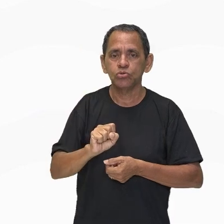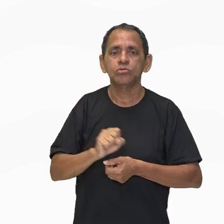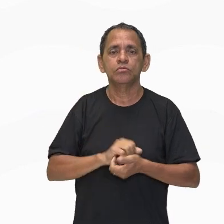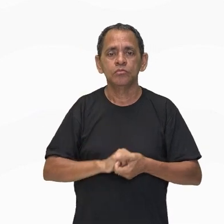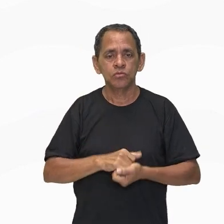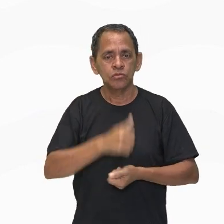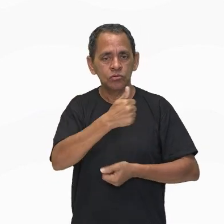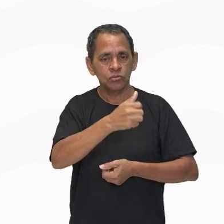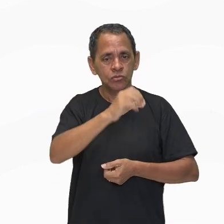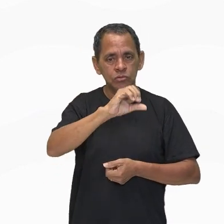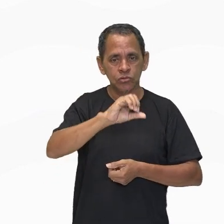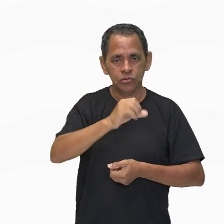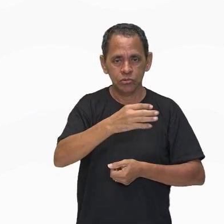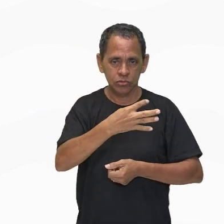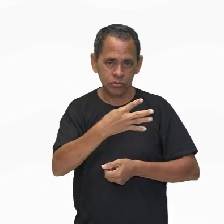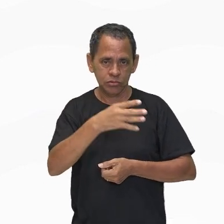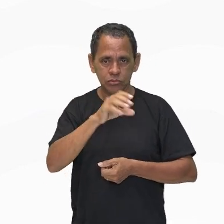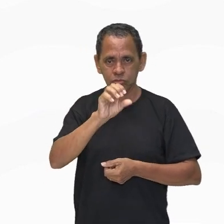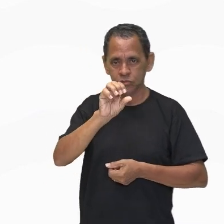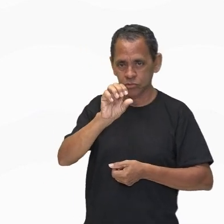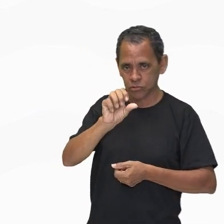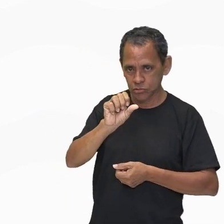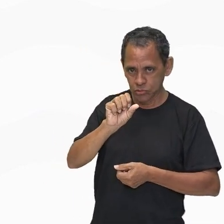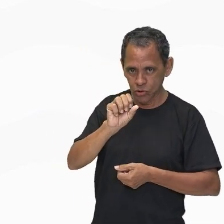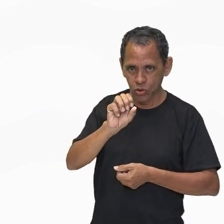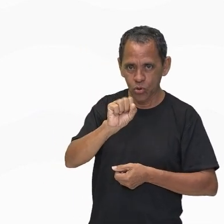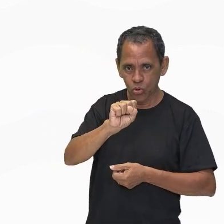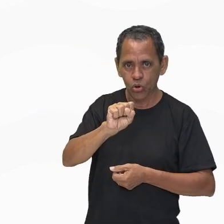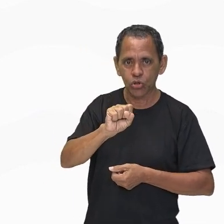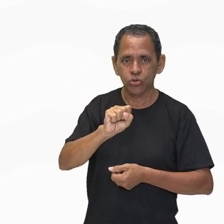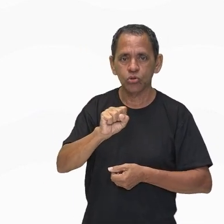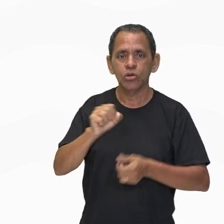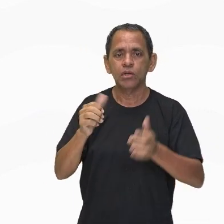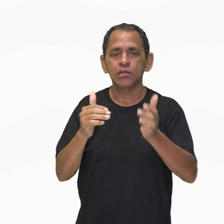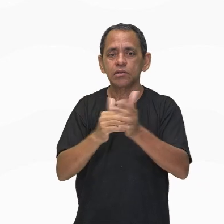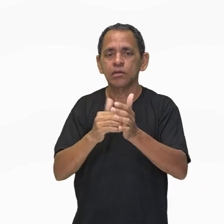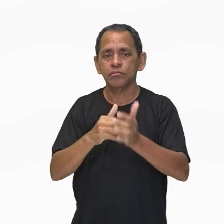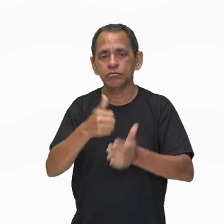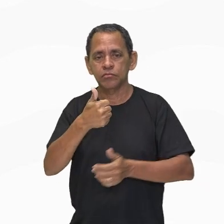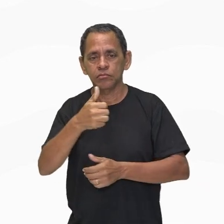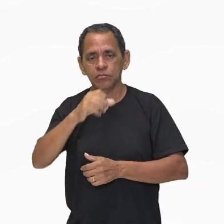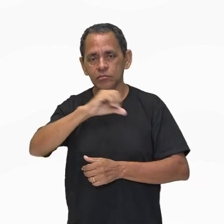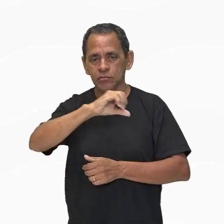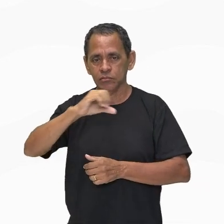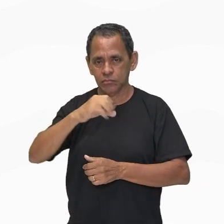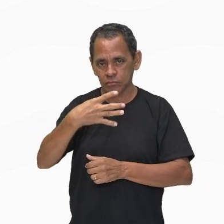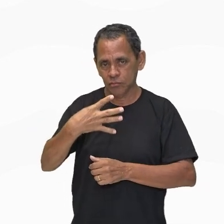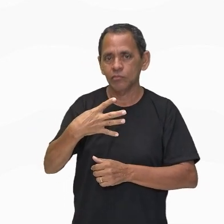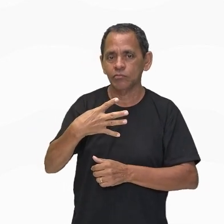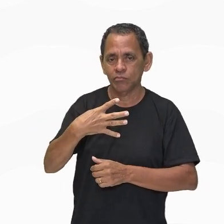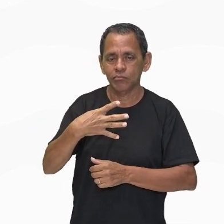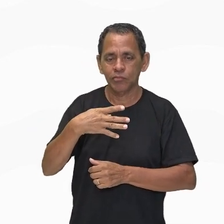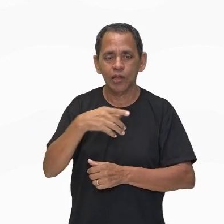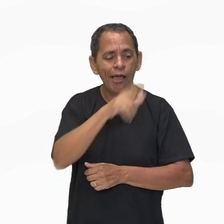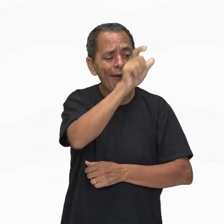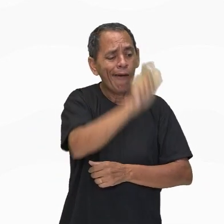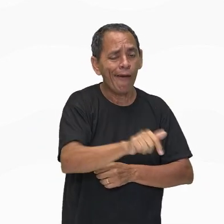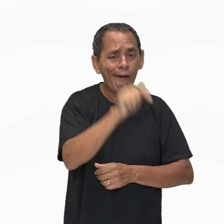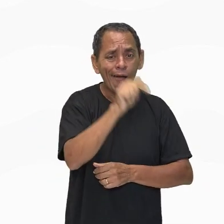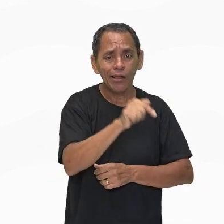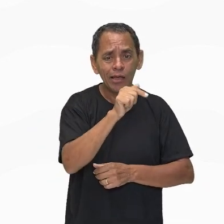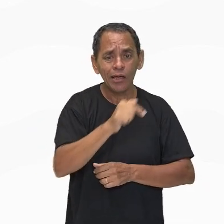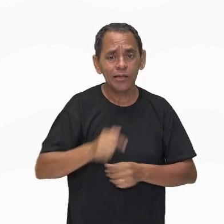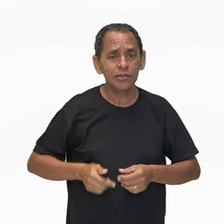1994. Então aqui a gente já vê um ponto. Nós temos um homem que nasceu em um lar, né,